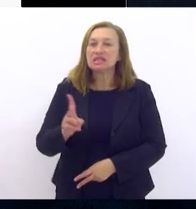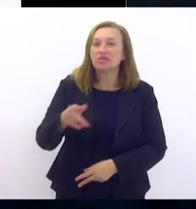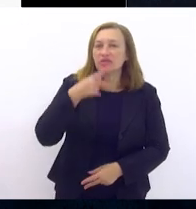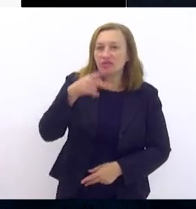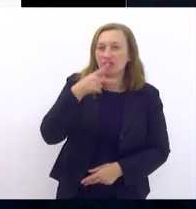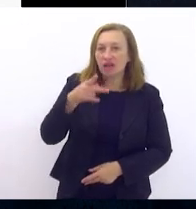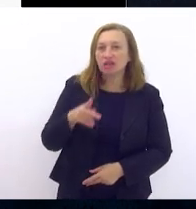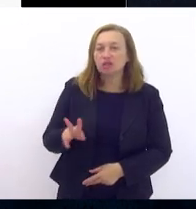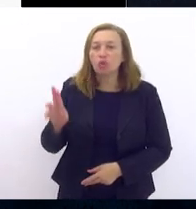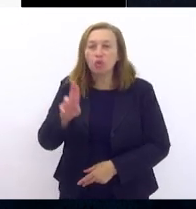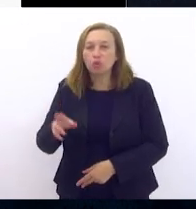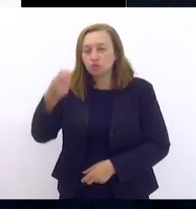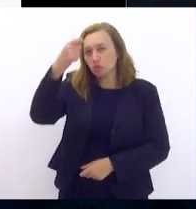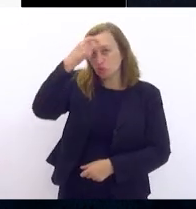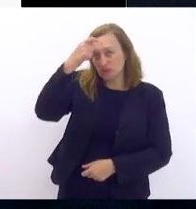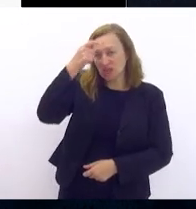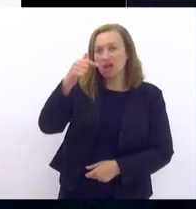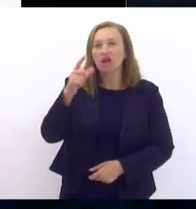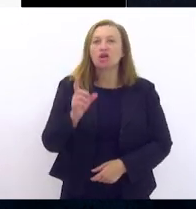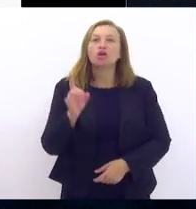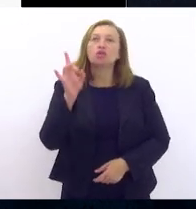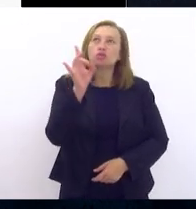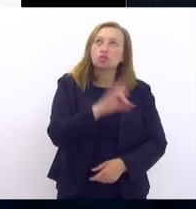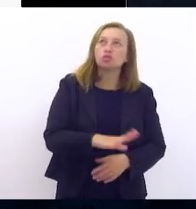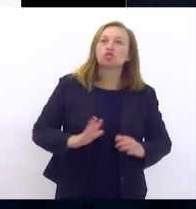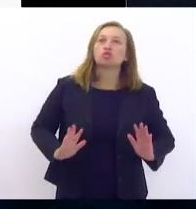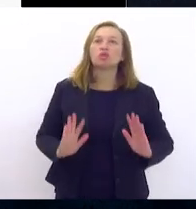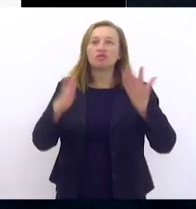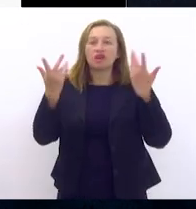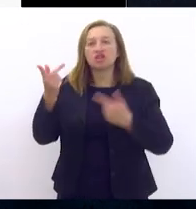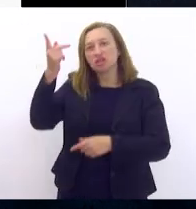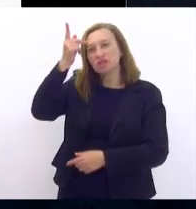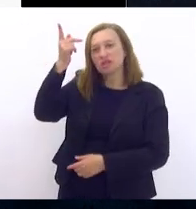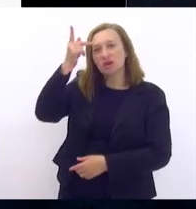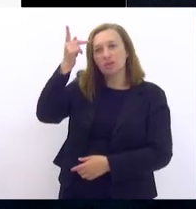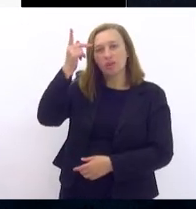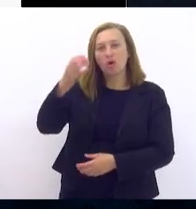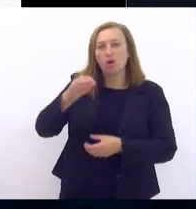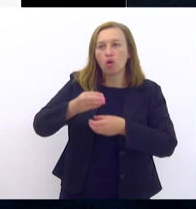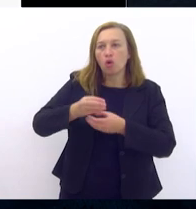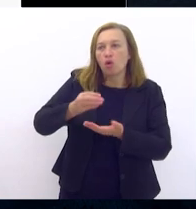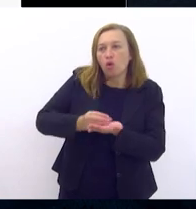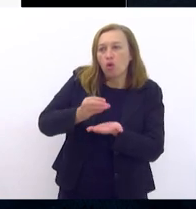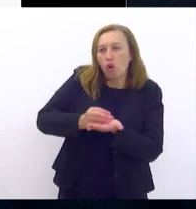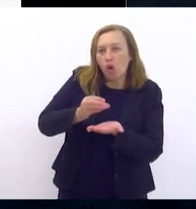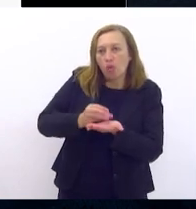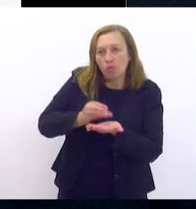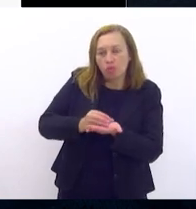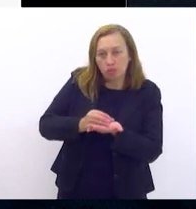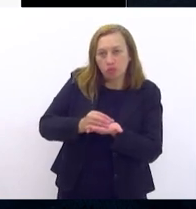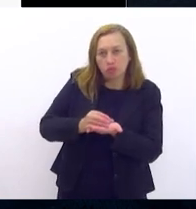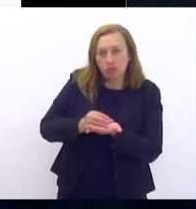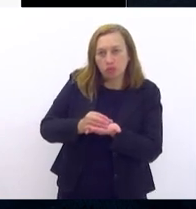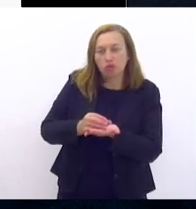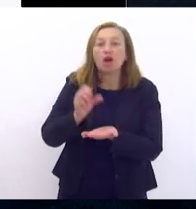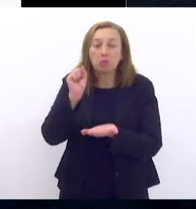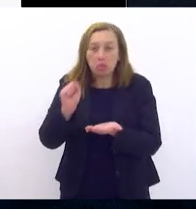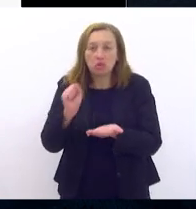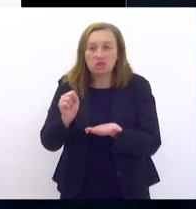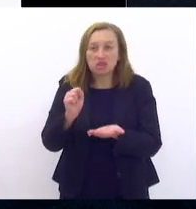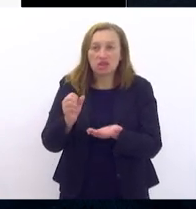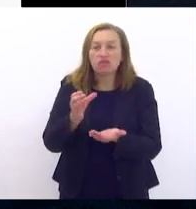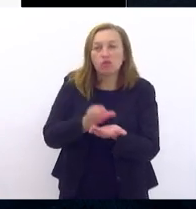do consumo consciente a gente teve agora no último festival foi em São Paulo com copos reutilizáveis então aquilo que é possível